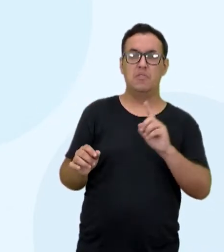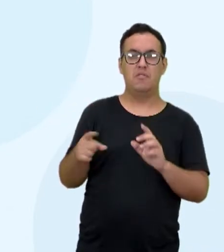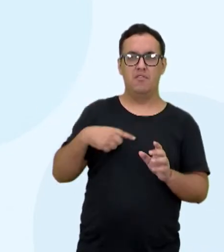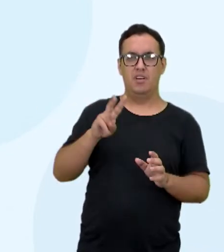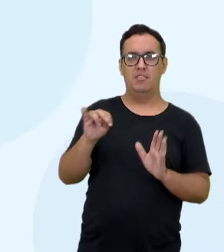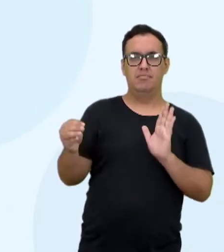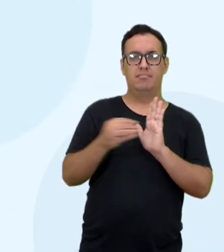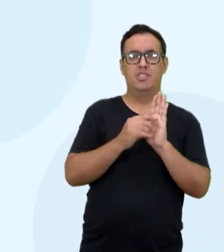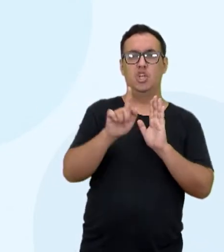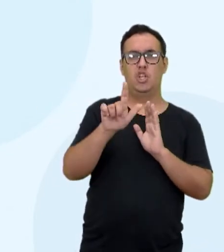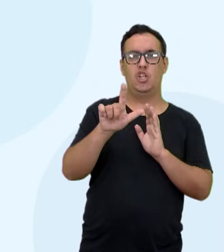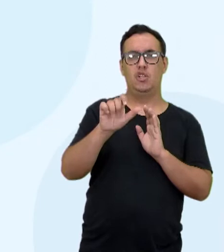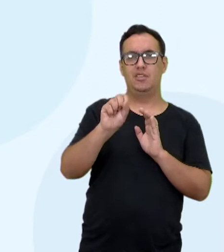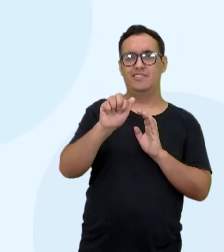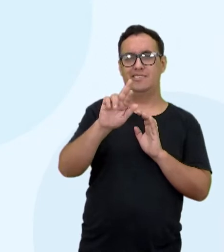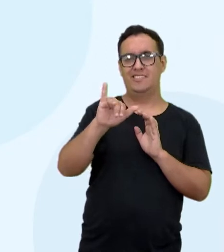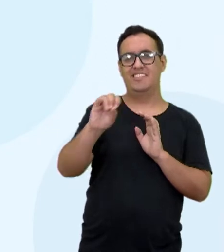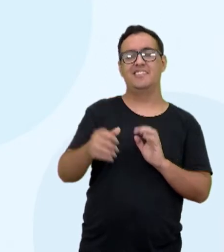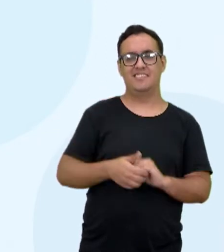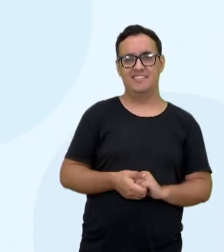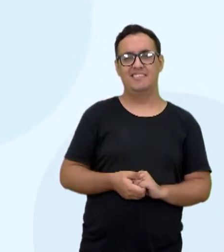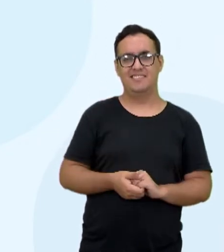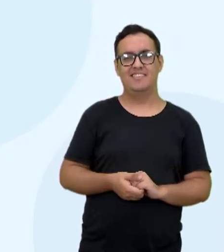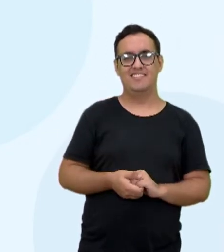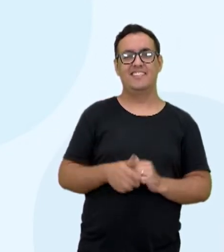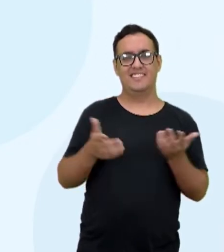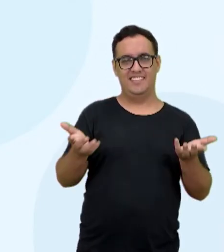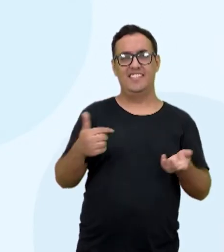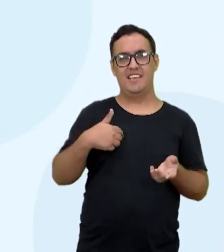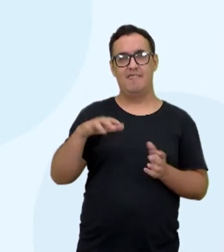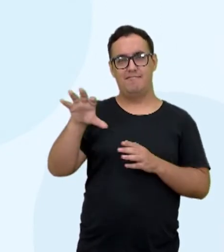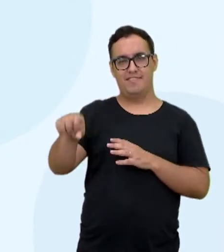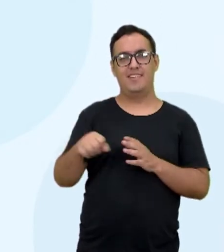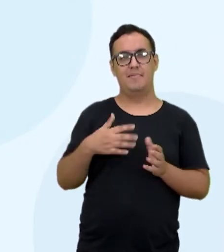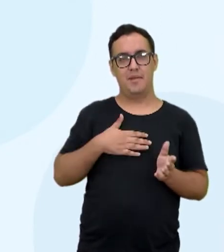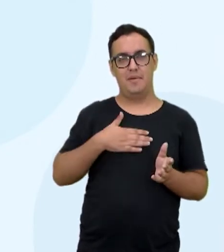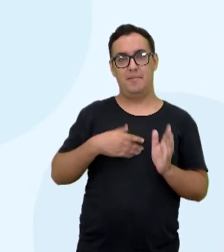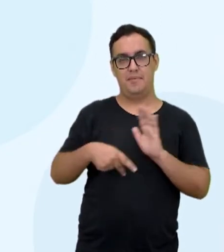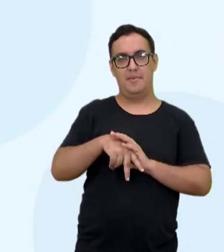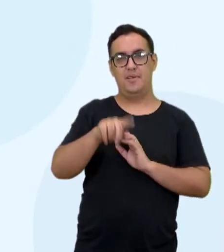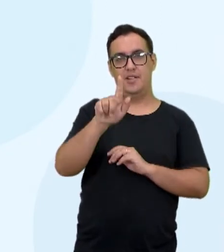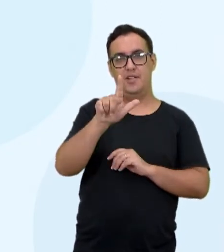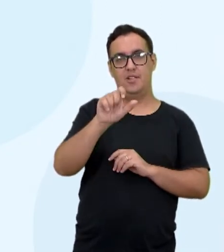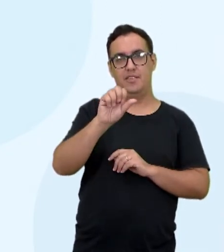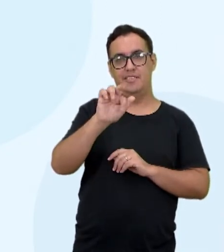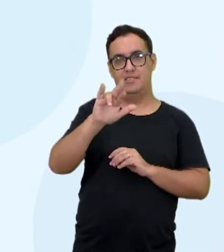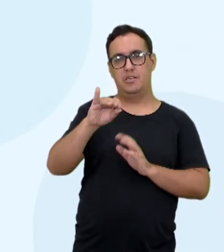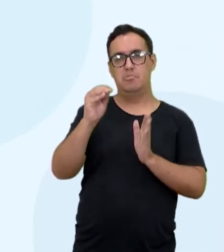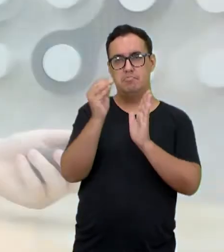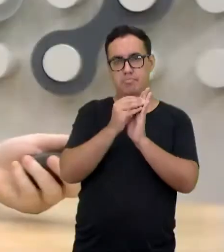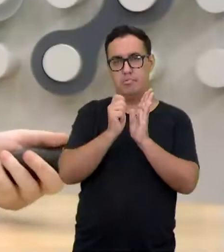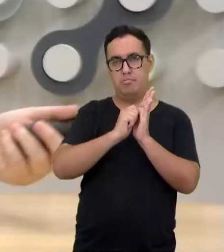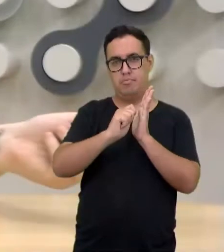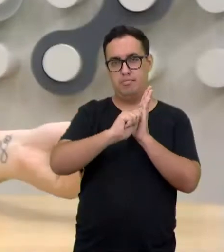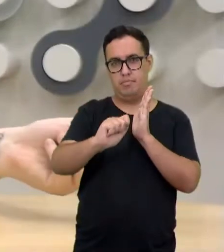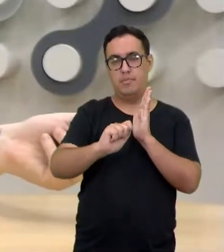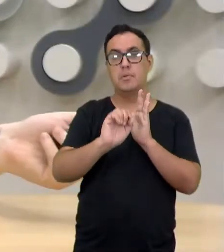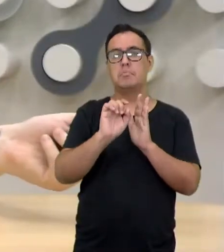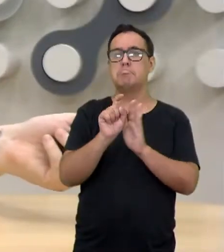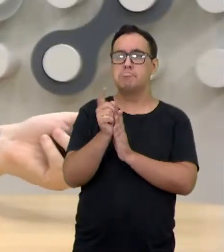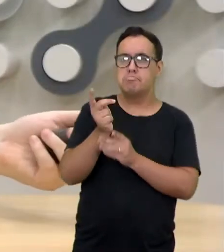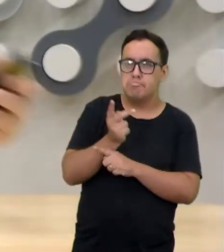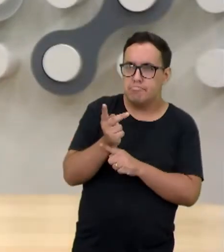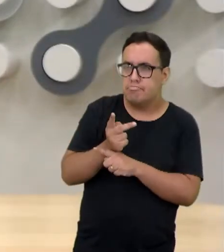glossário. Então, eu já peguei ali o meu glossário, né? Já escrevi ali o termo e fui procurar o